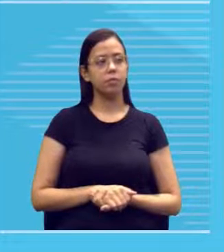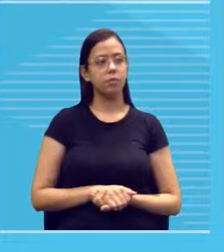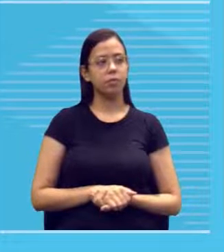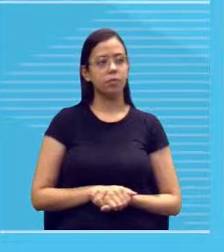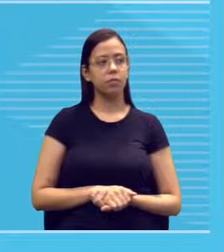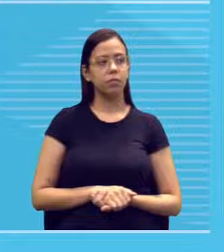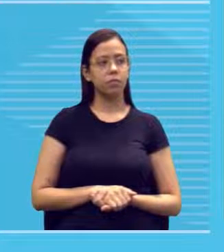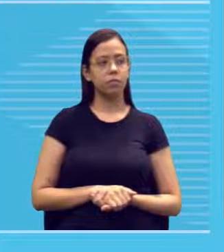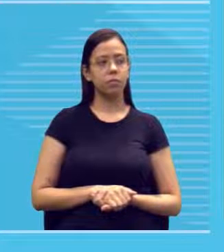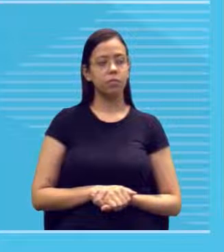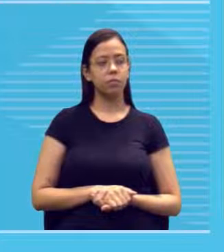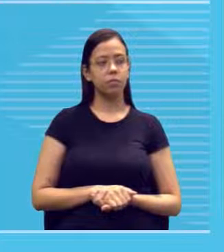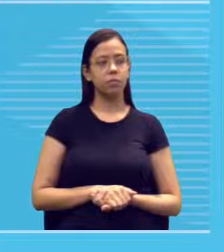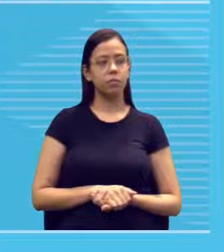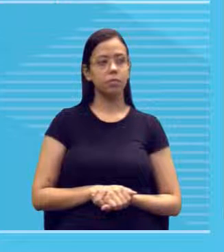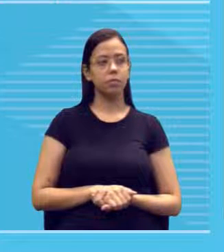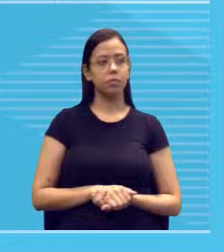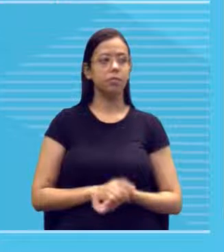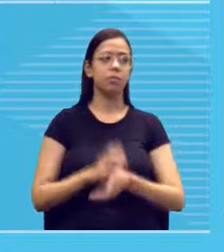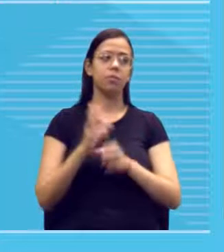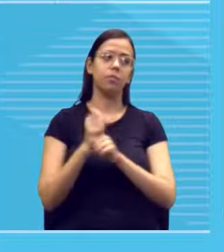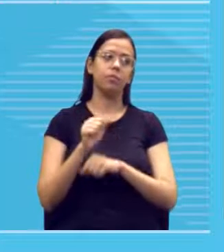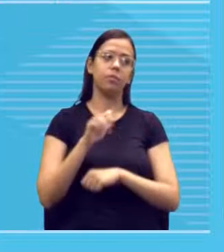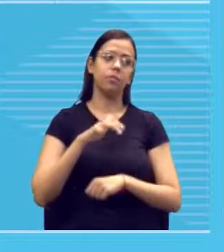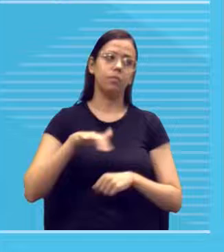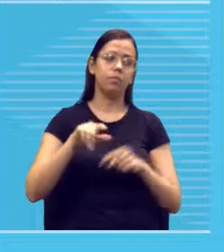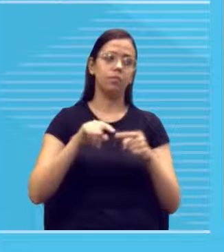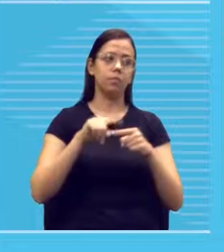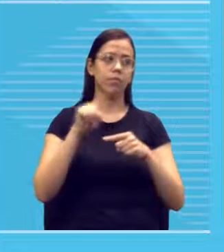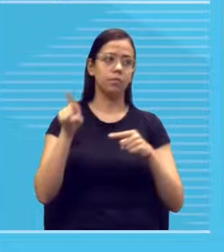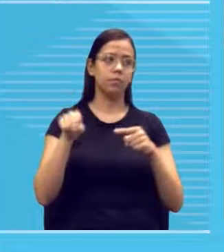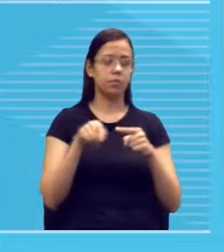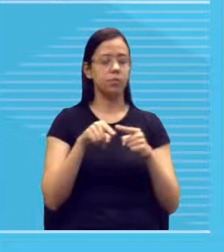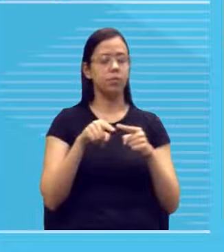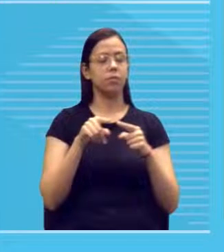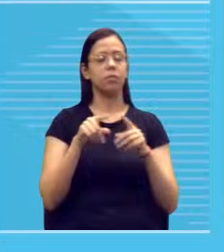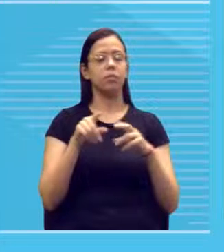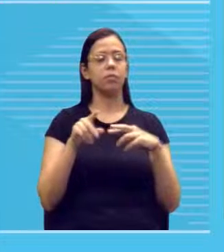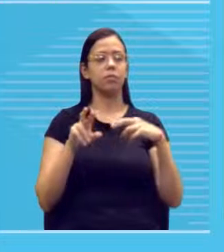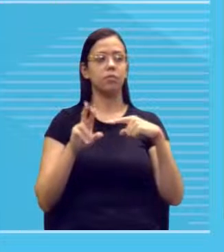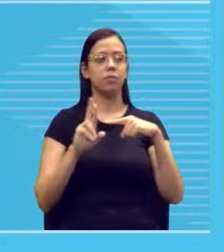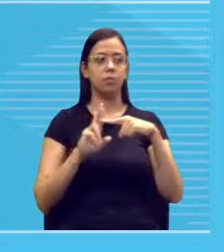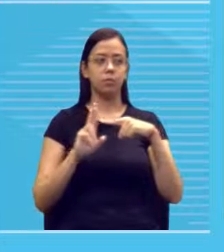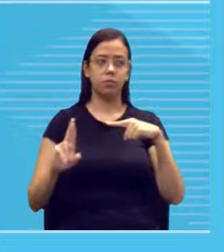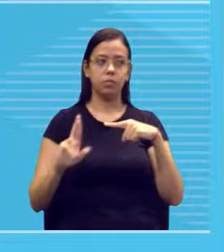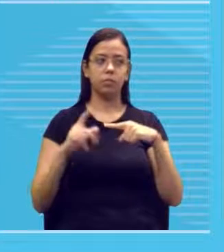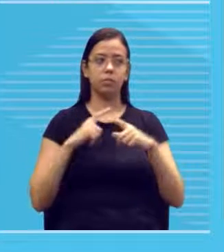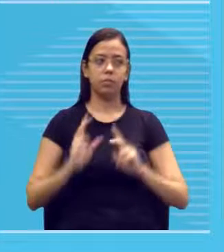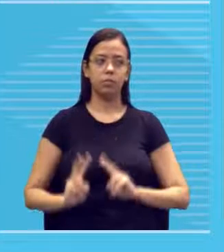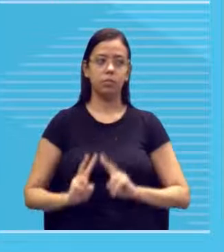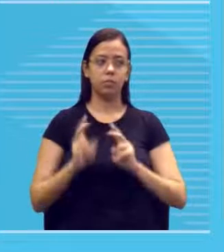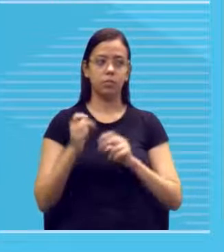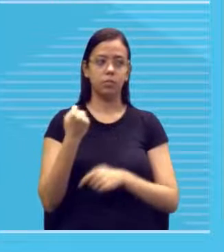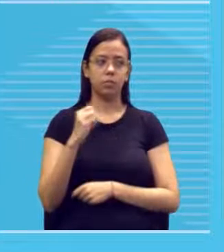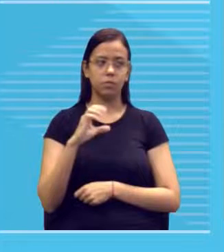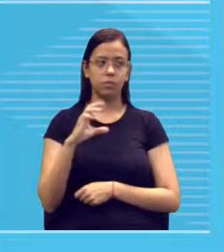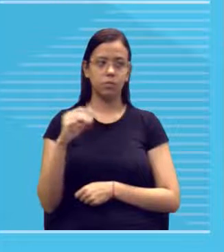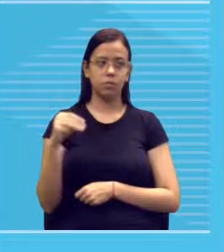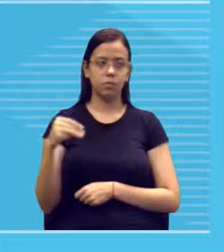Olha só galerinha calcule a área de um círculo cujo raio mede 8 cm